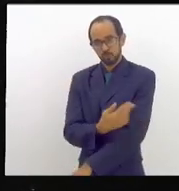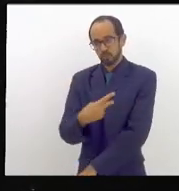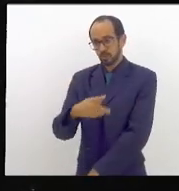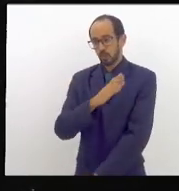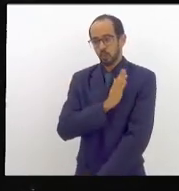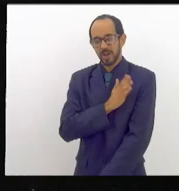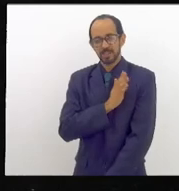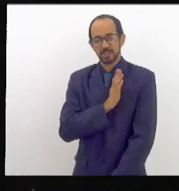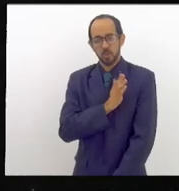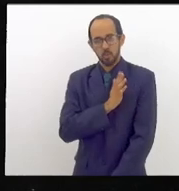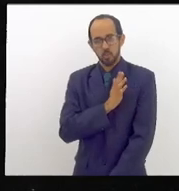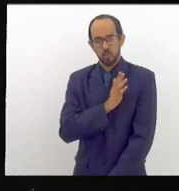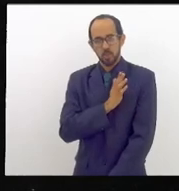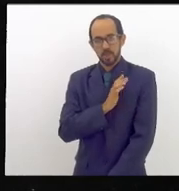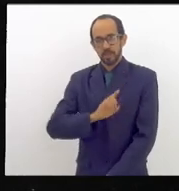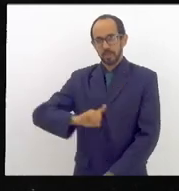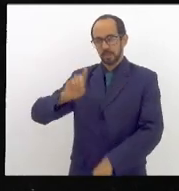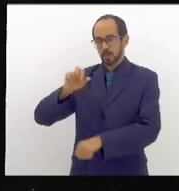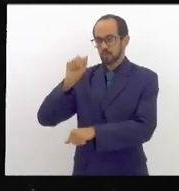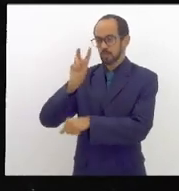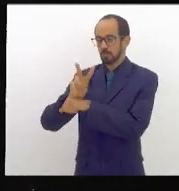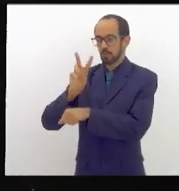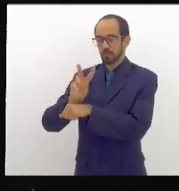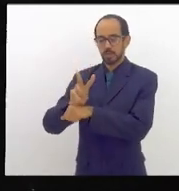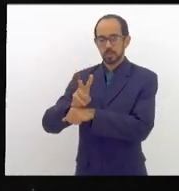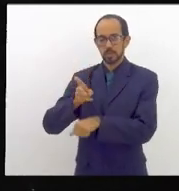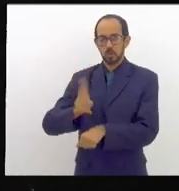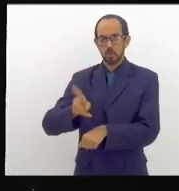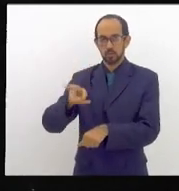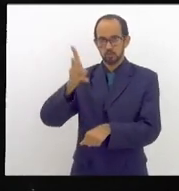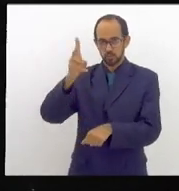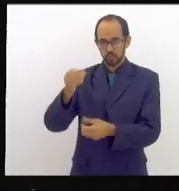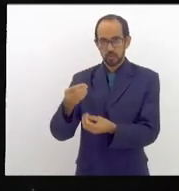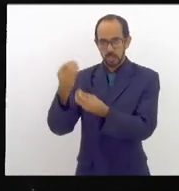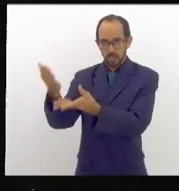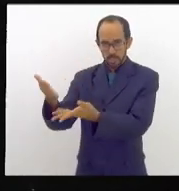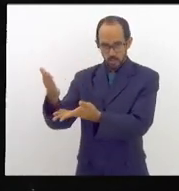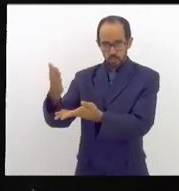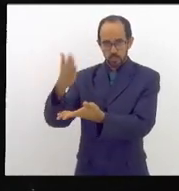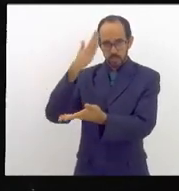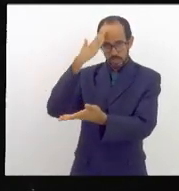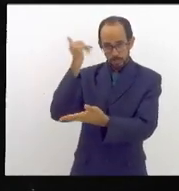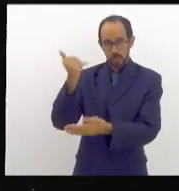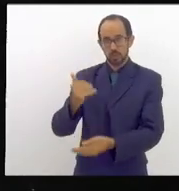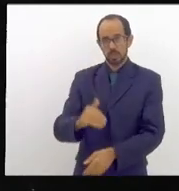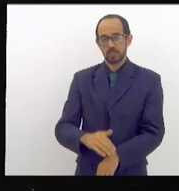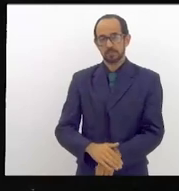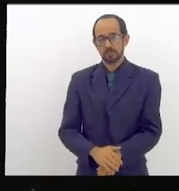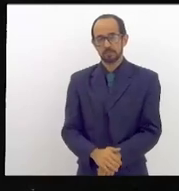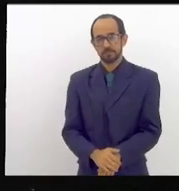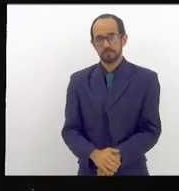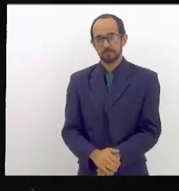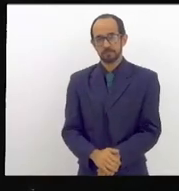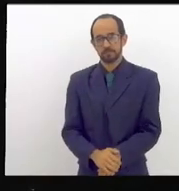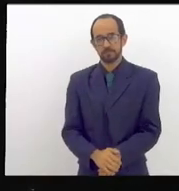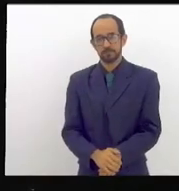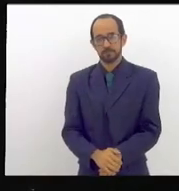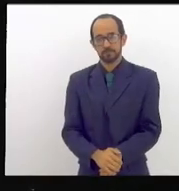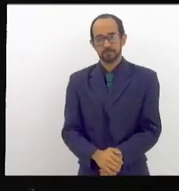que Deus lhe proteja e que continue dando sabedoria eu